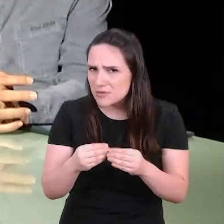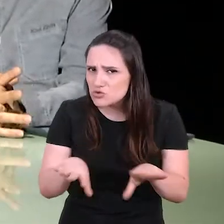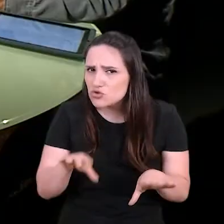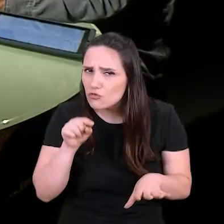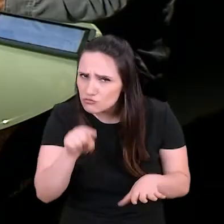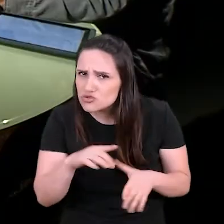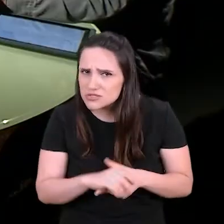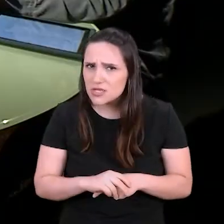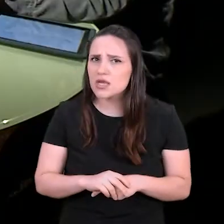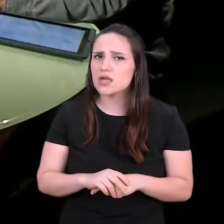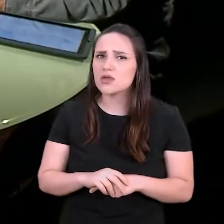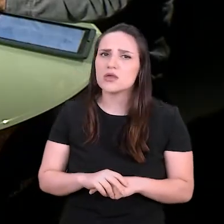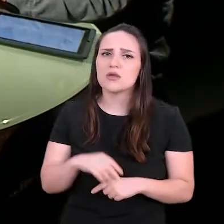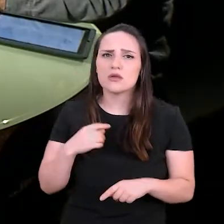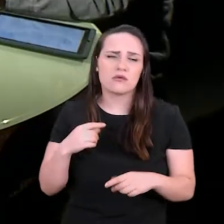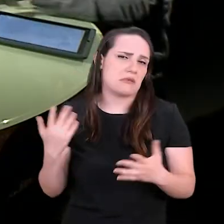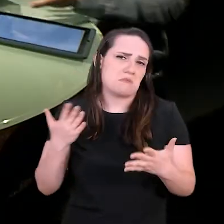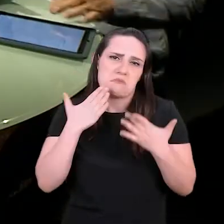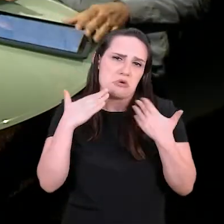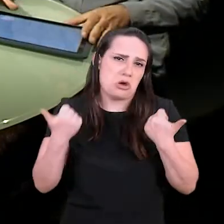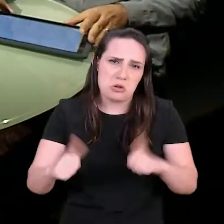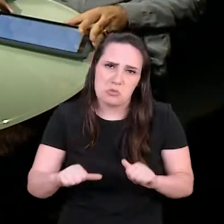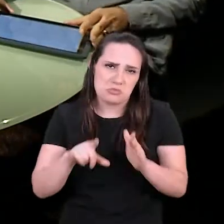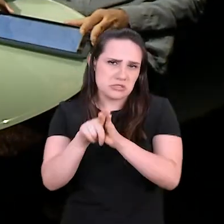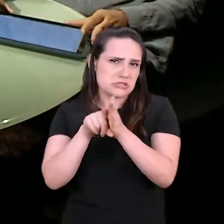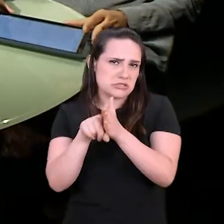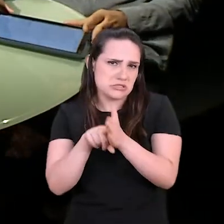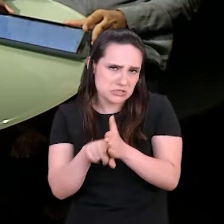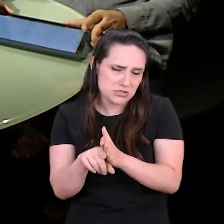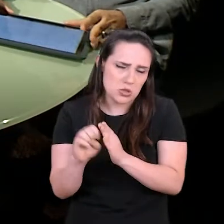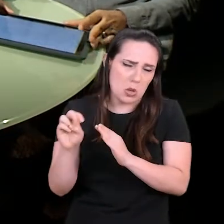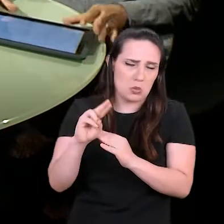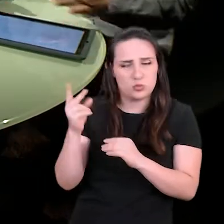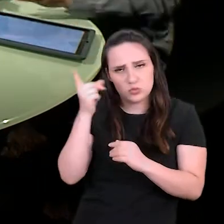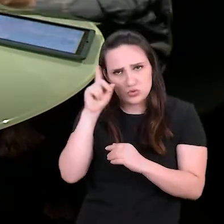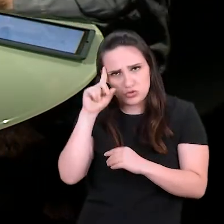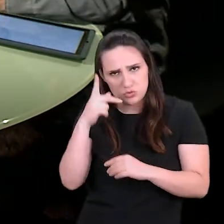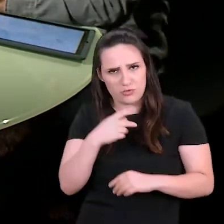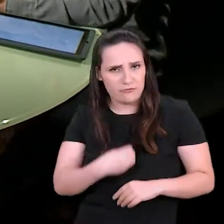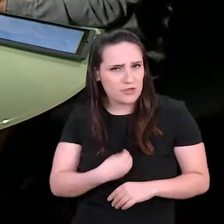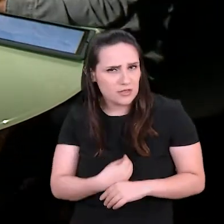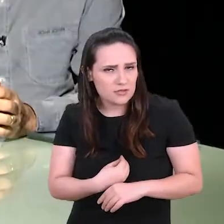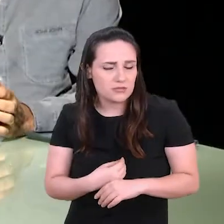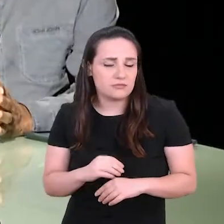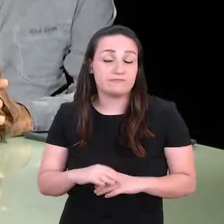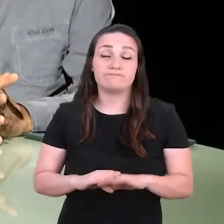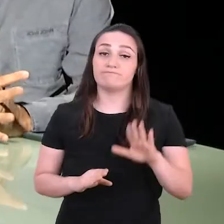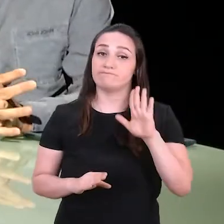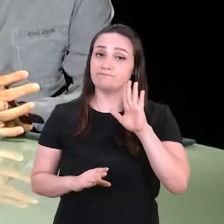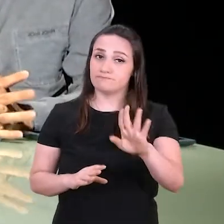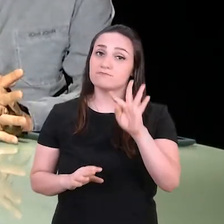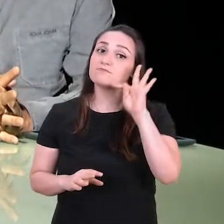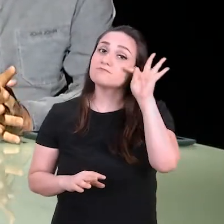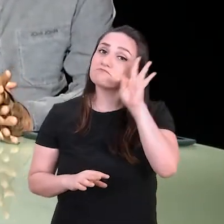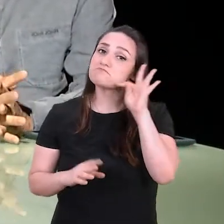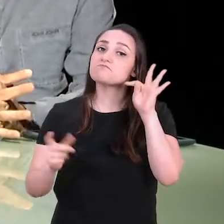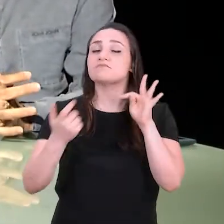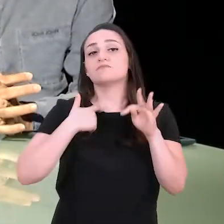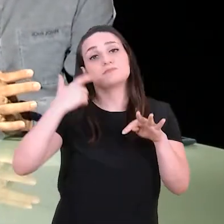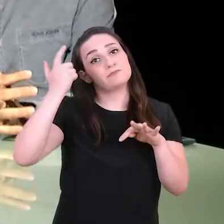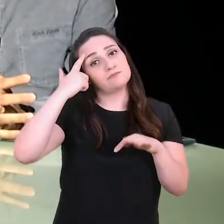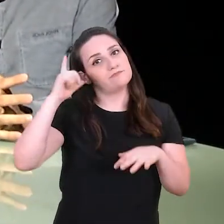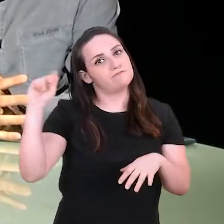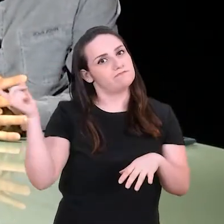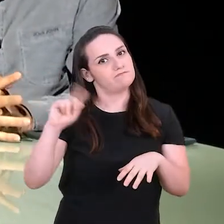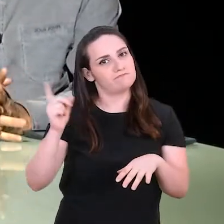alguma forma na avaliação do senhor, no resultado da pesquisa, ou no próprio dia a dia da pesquisa? Olha, Tiago, eu